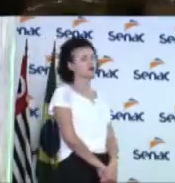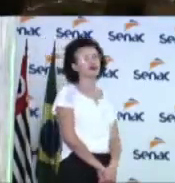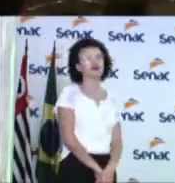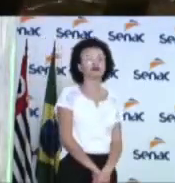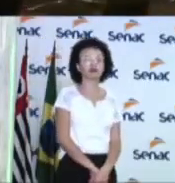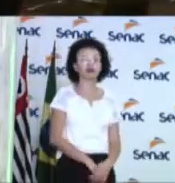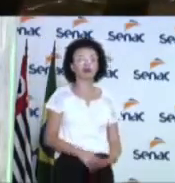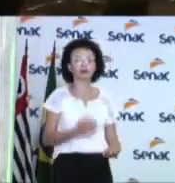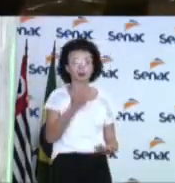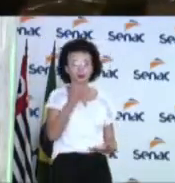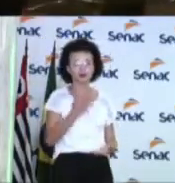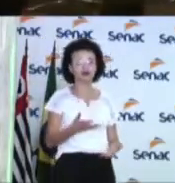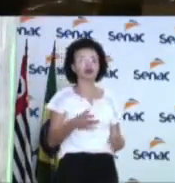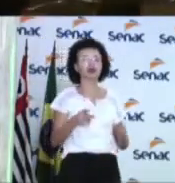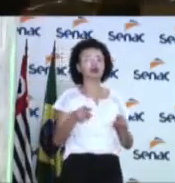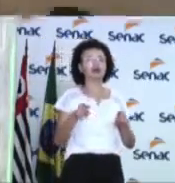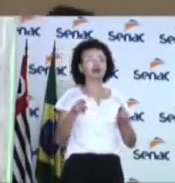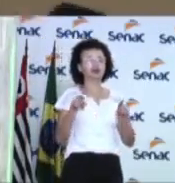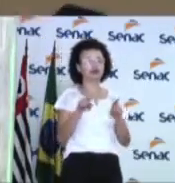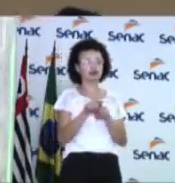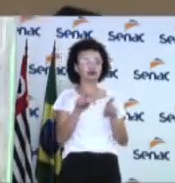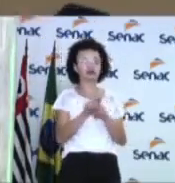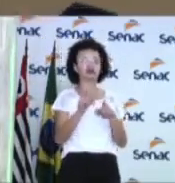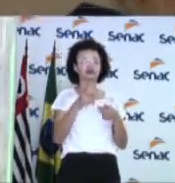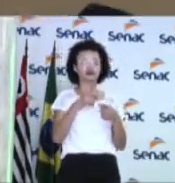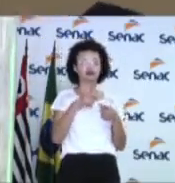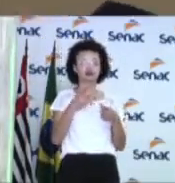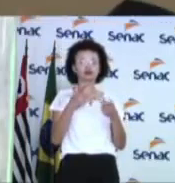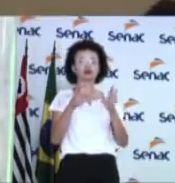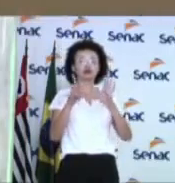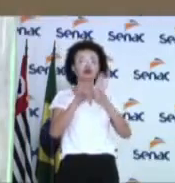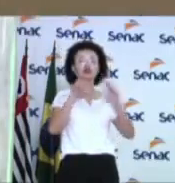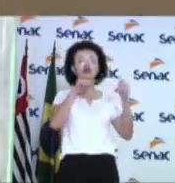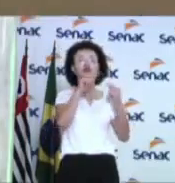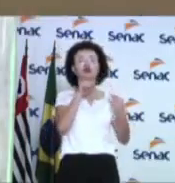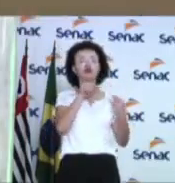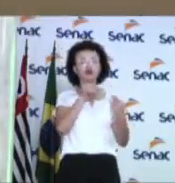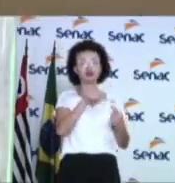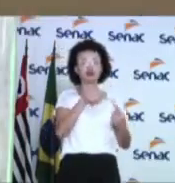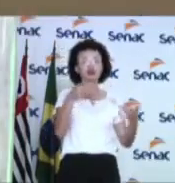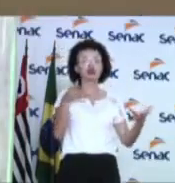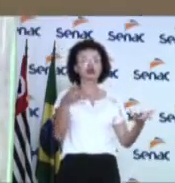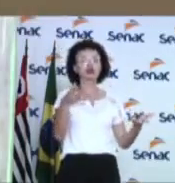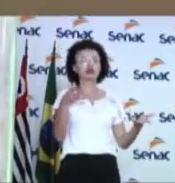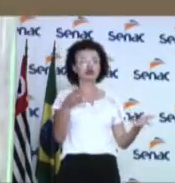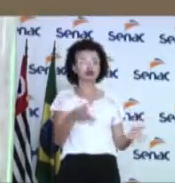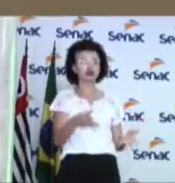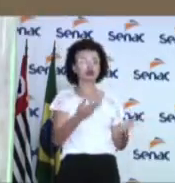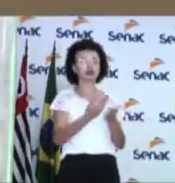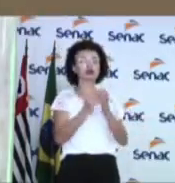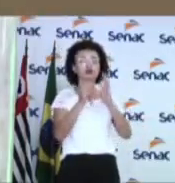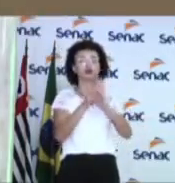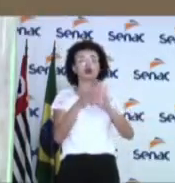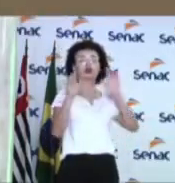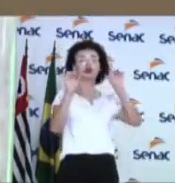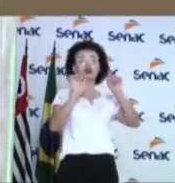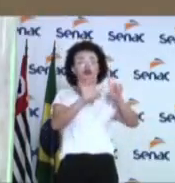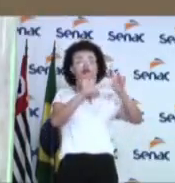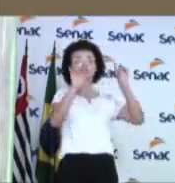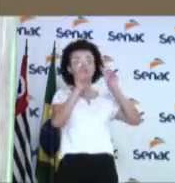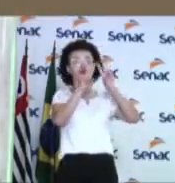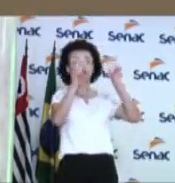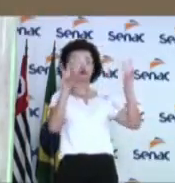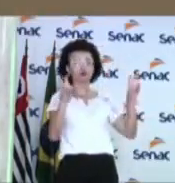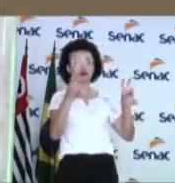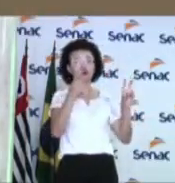Bom, apesar de estar escrito legado, que é o que o propósito faz, a gente vai passar agora para o primeiro painel, que é o painel que fala do